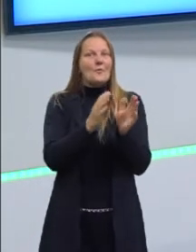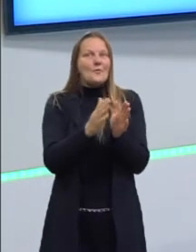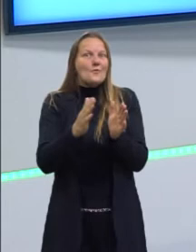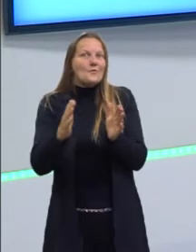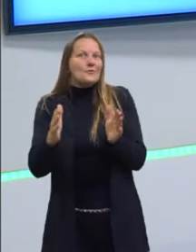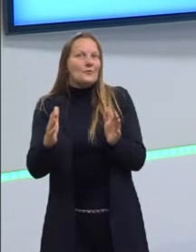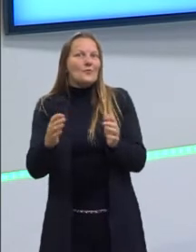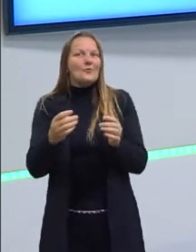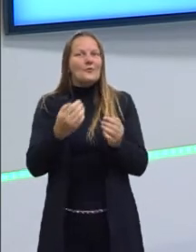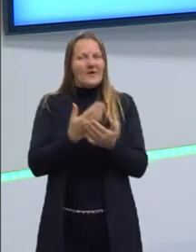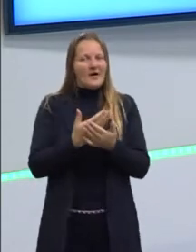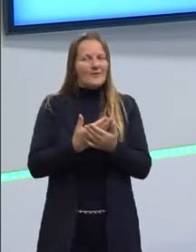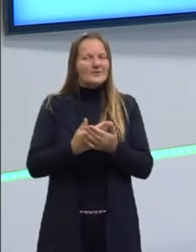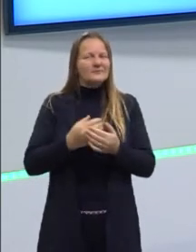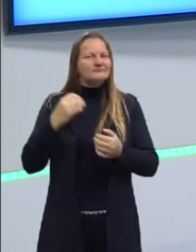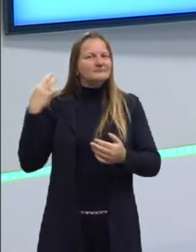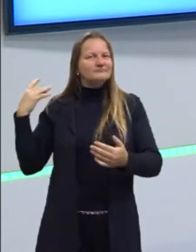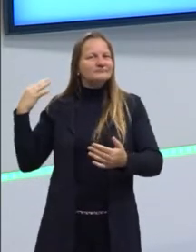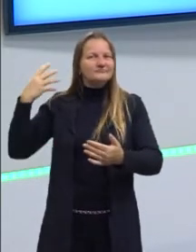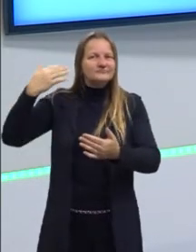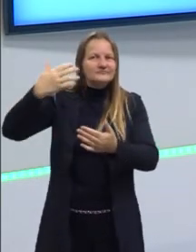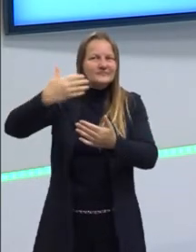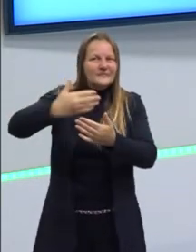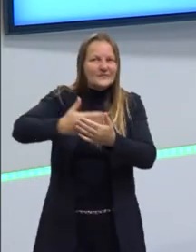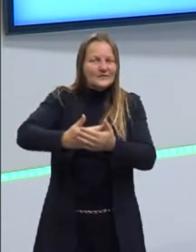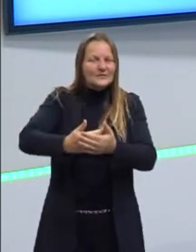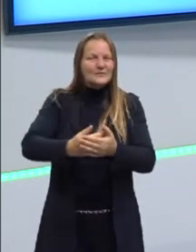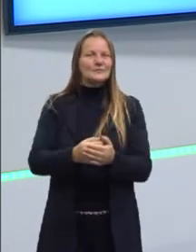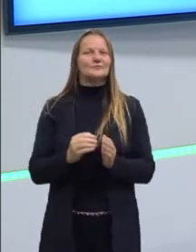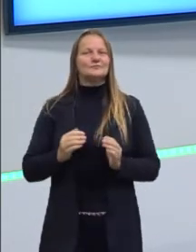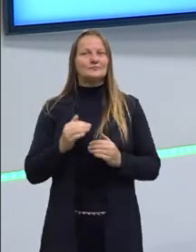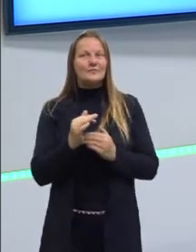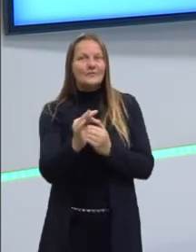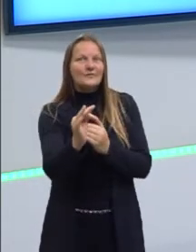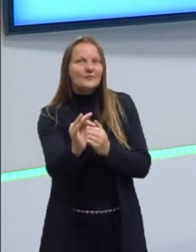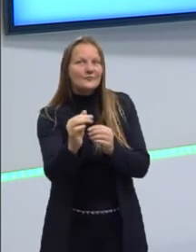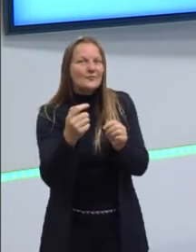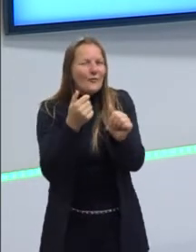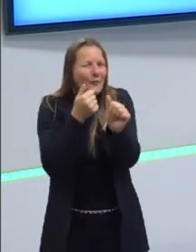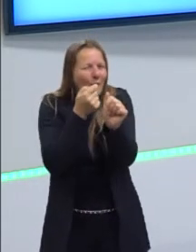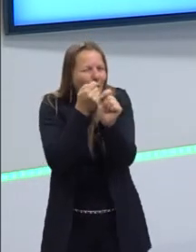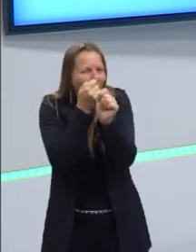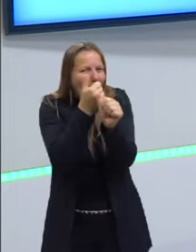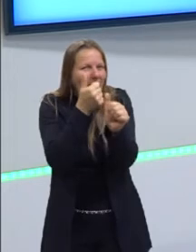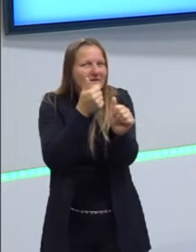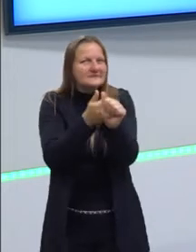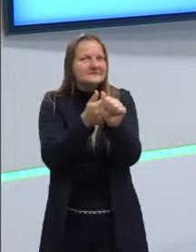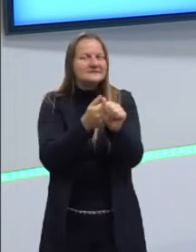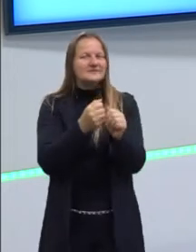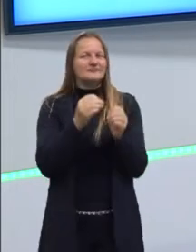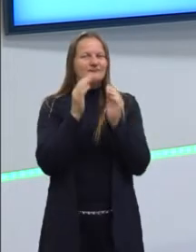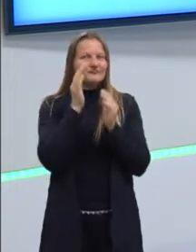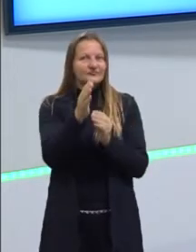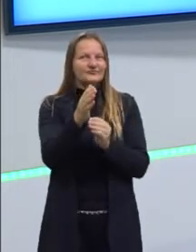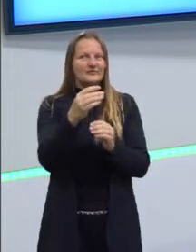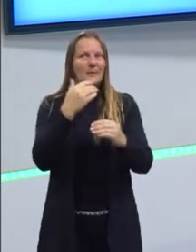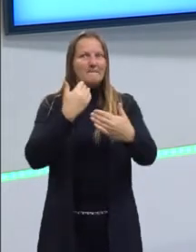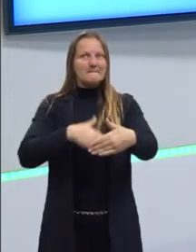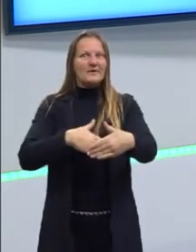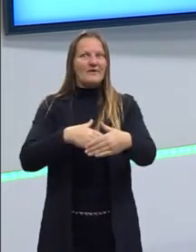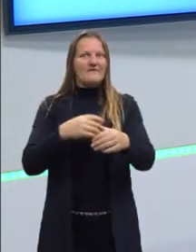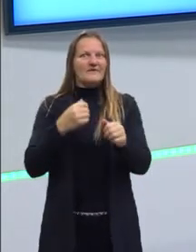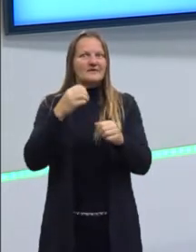espaço aí das nossas aulas Ainda temos uma caminhadinha pela frente mas já estamos lá quase e afinal na